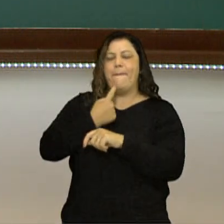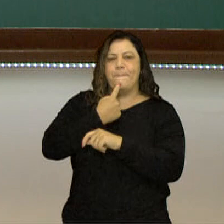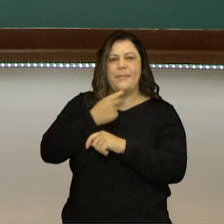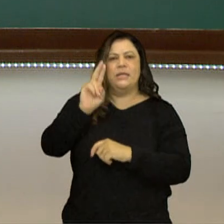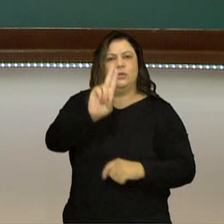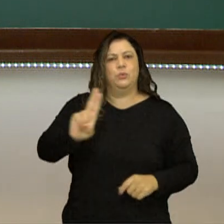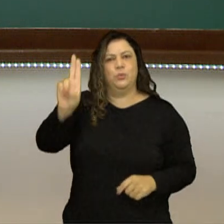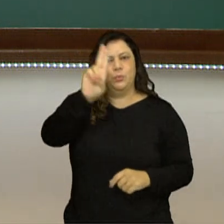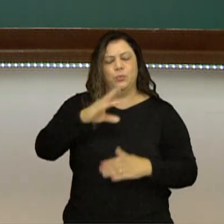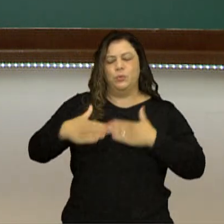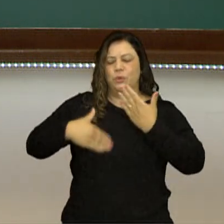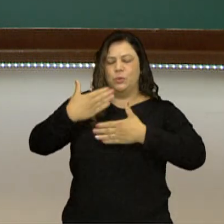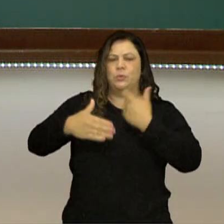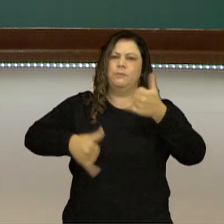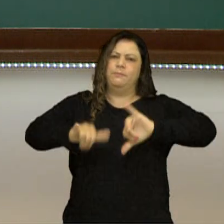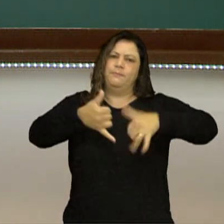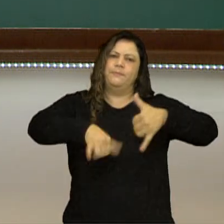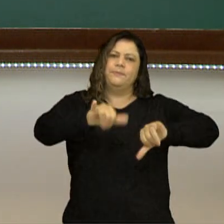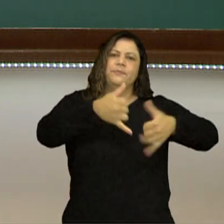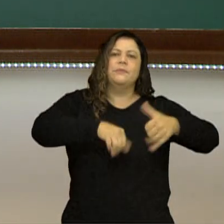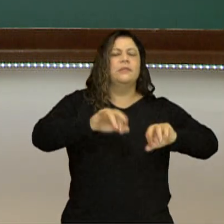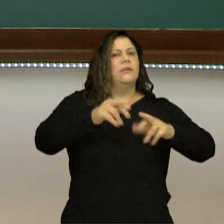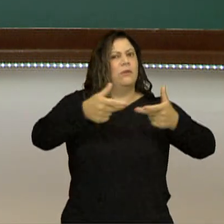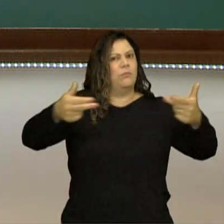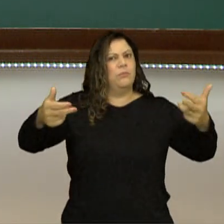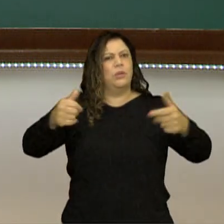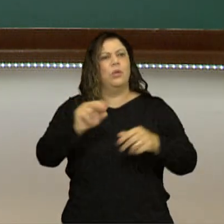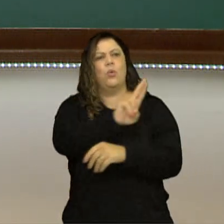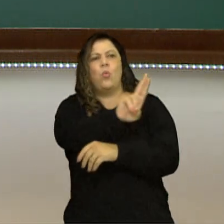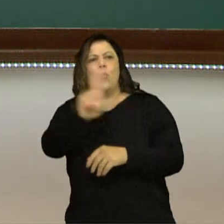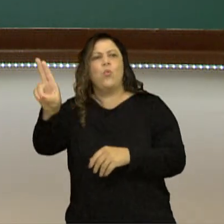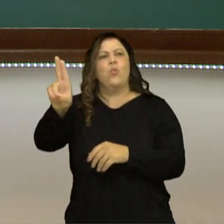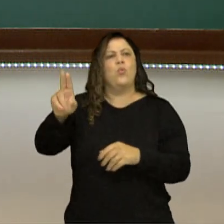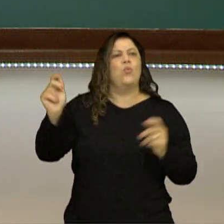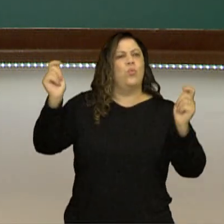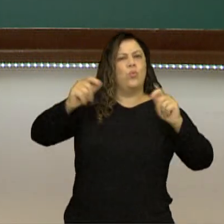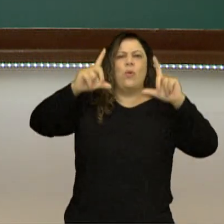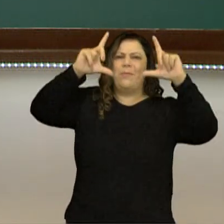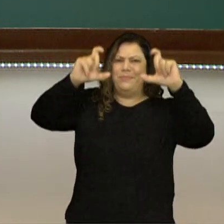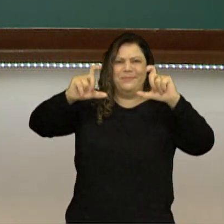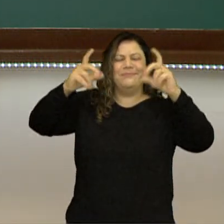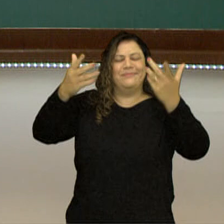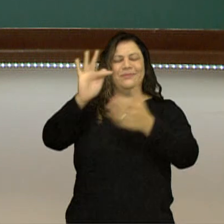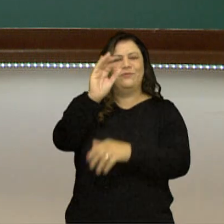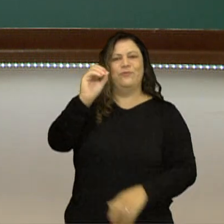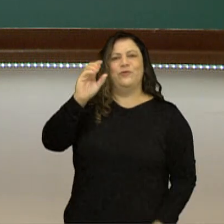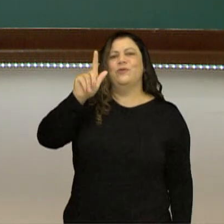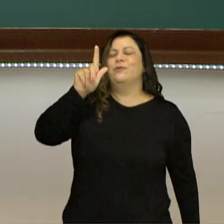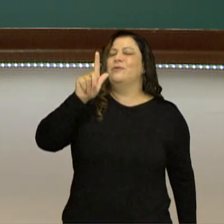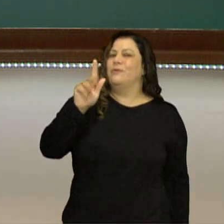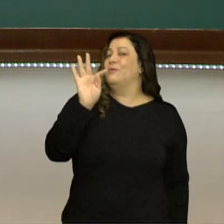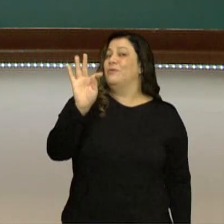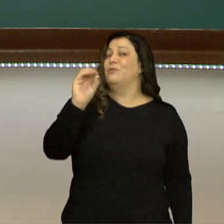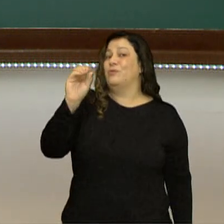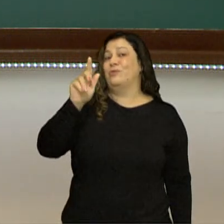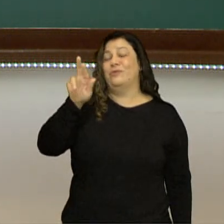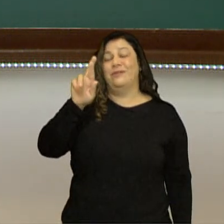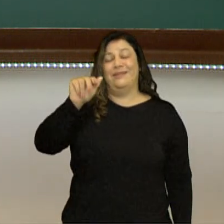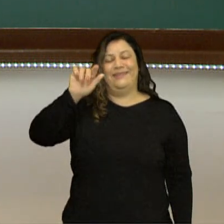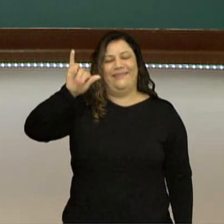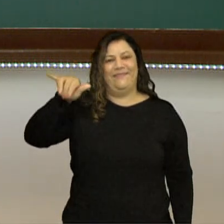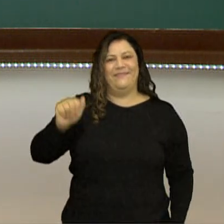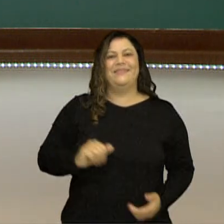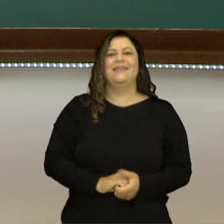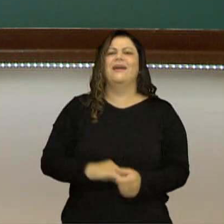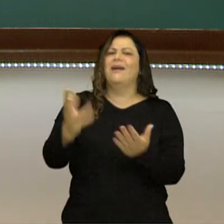usando processos químicos. É ele quem deu o nome de fotografia. E ela vem do grego e significa